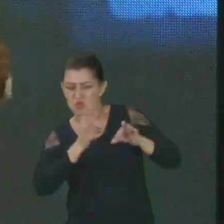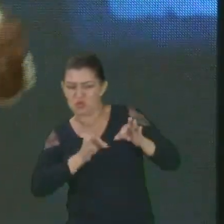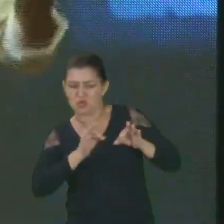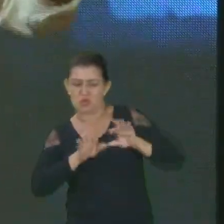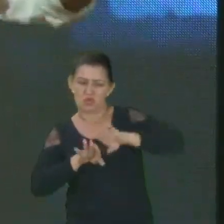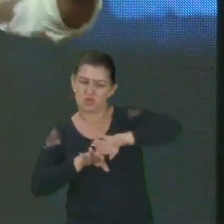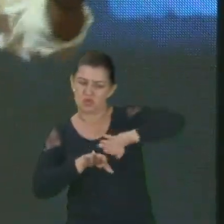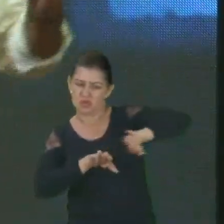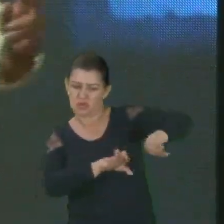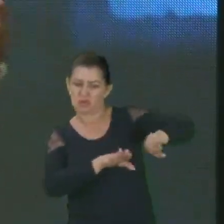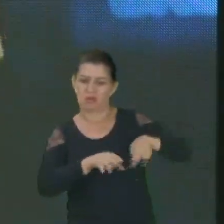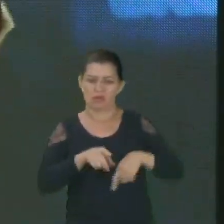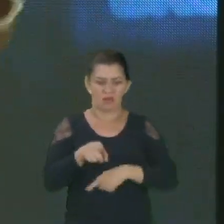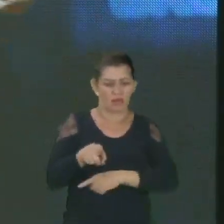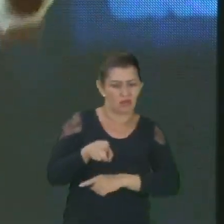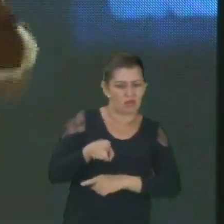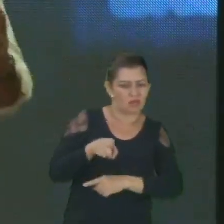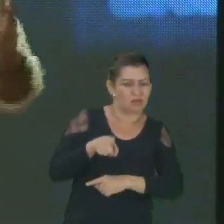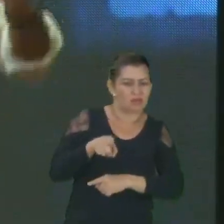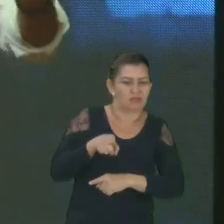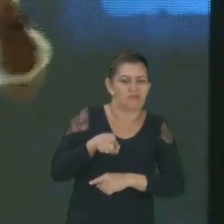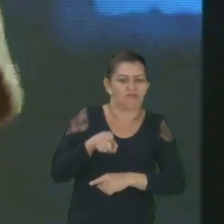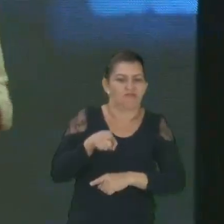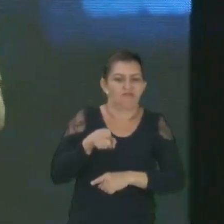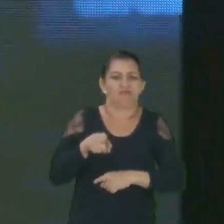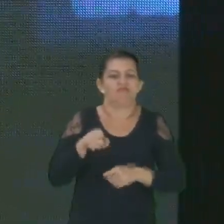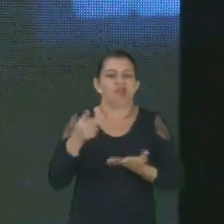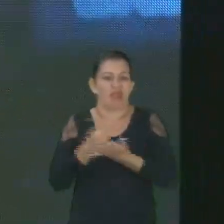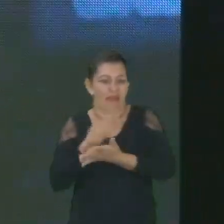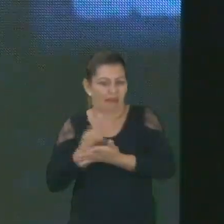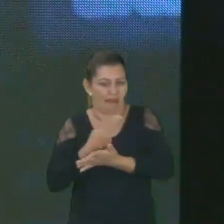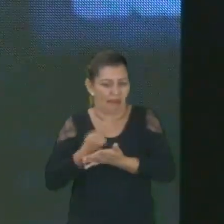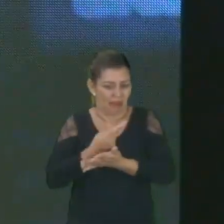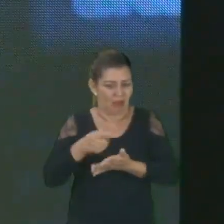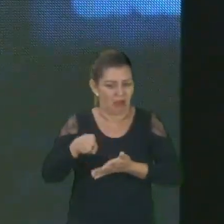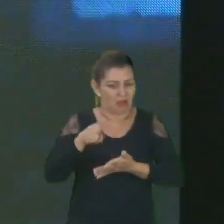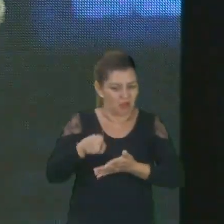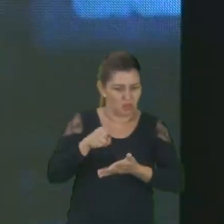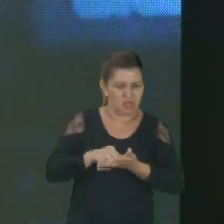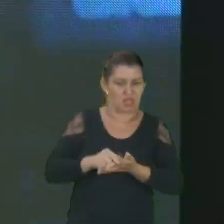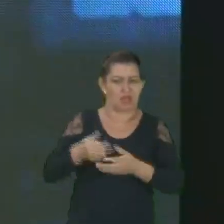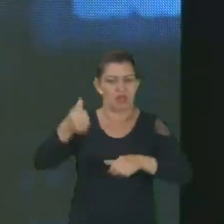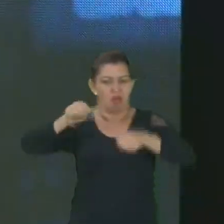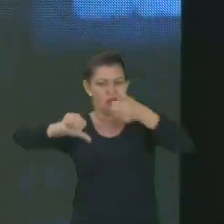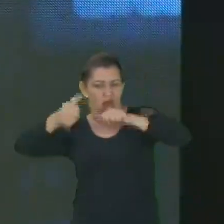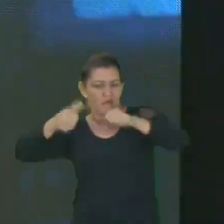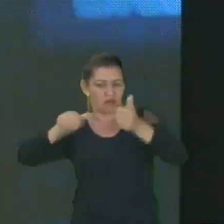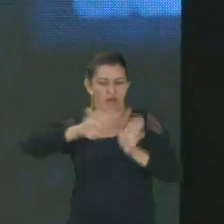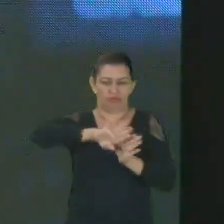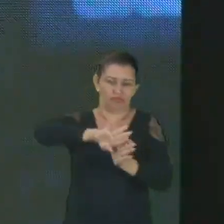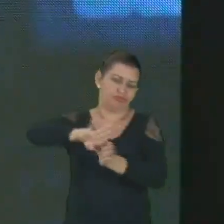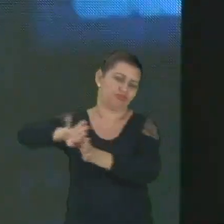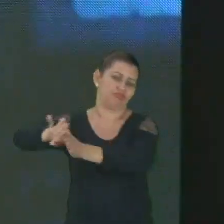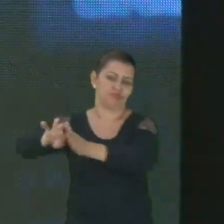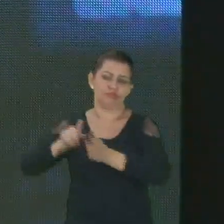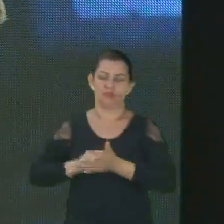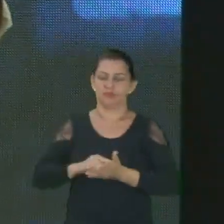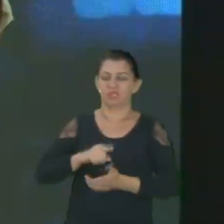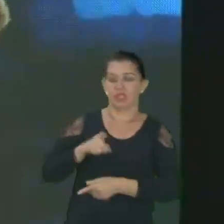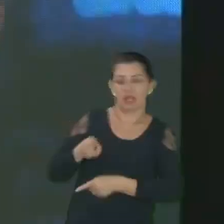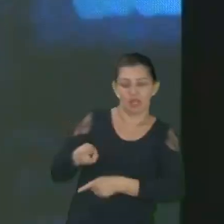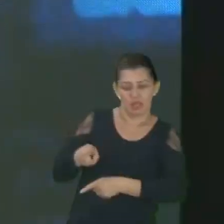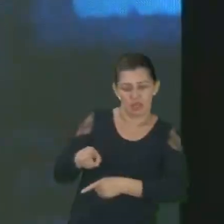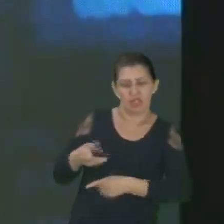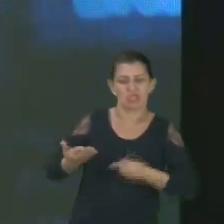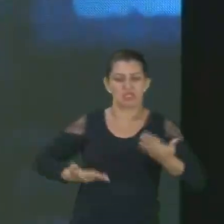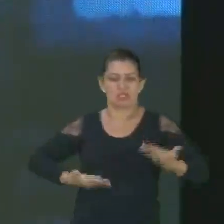esse, aquele outro. Não, isso acontece dentro da igreja. Não, olha, eu acho que aquele ali é mais santo que aquele. Eu acho que aquela